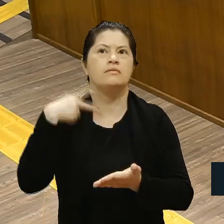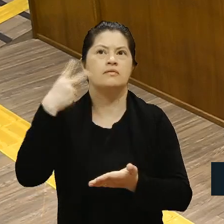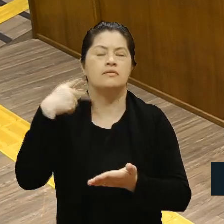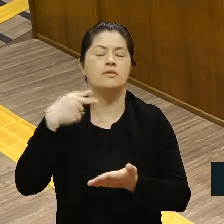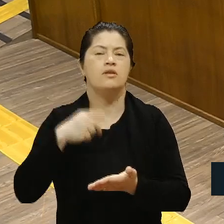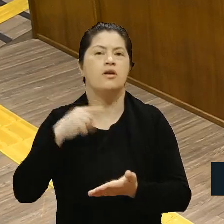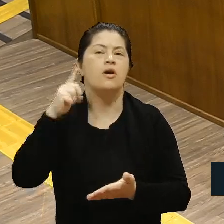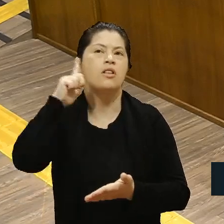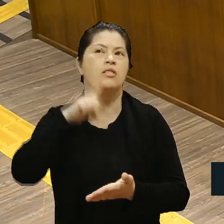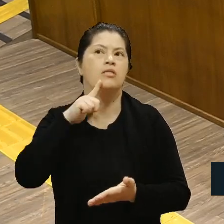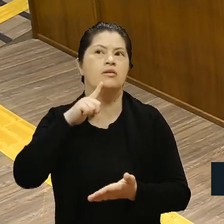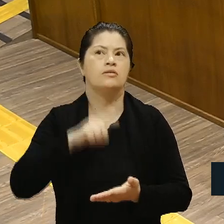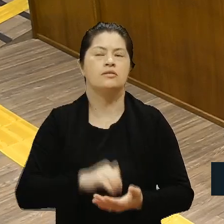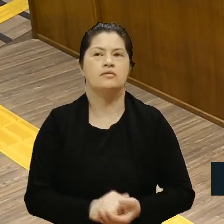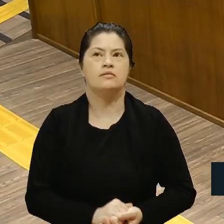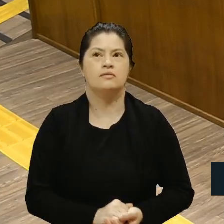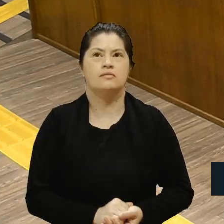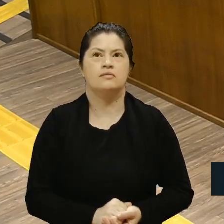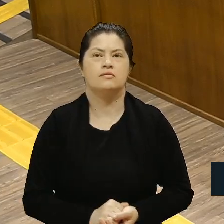ficarem aptos.